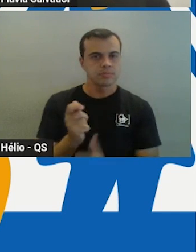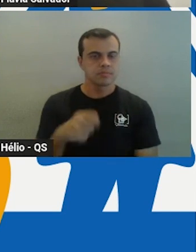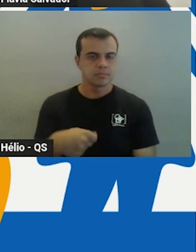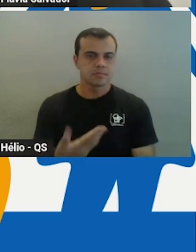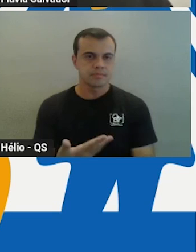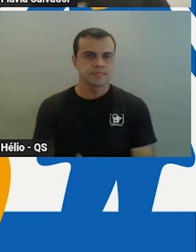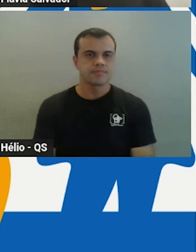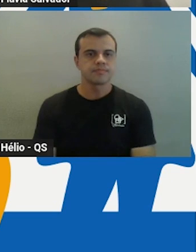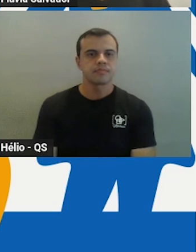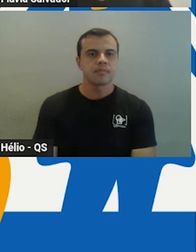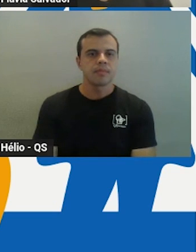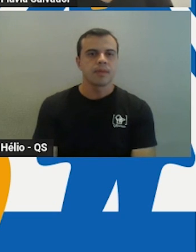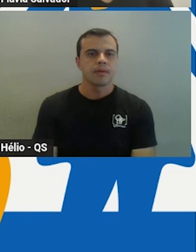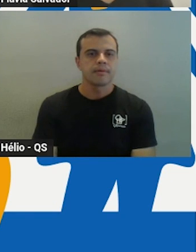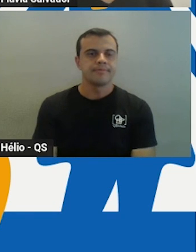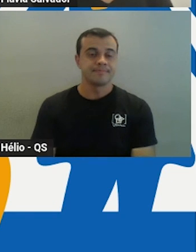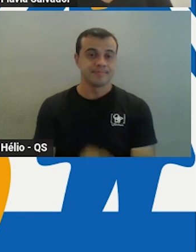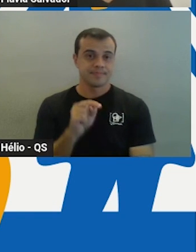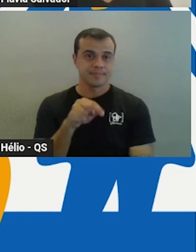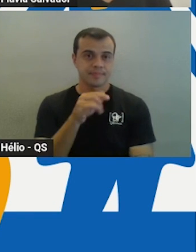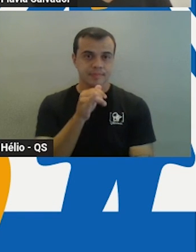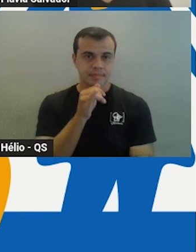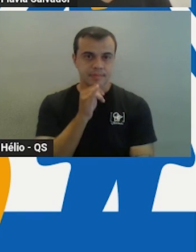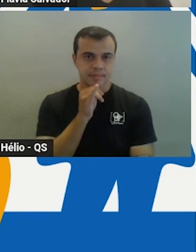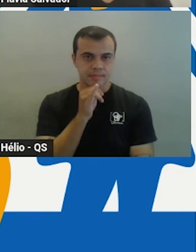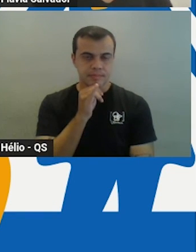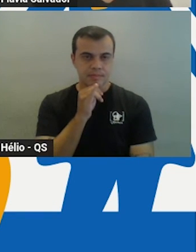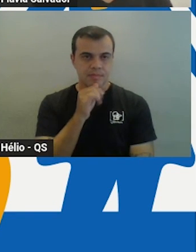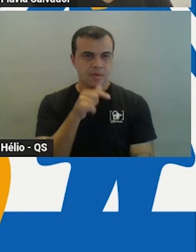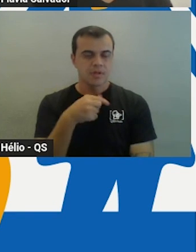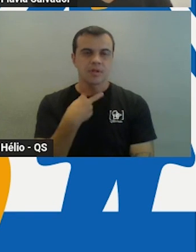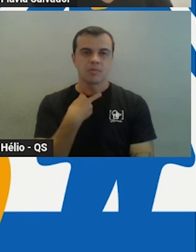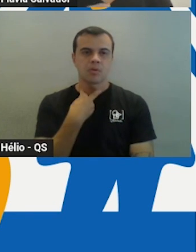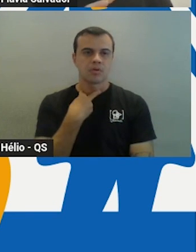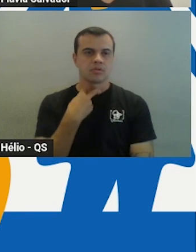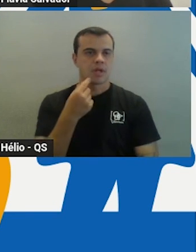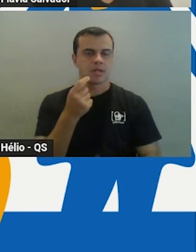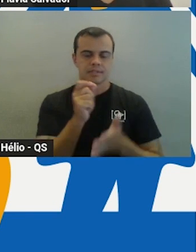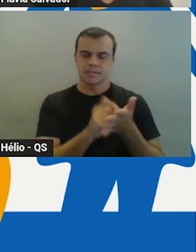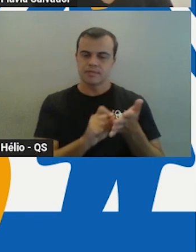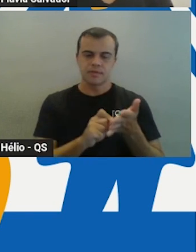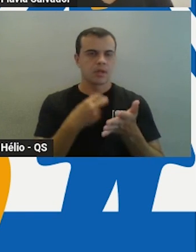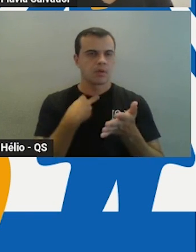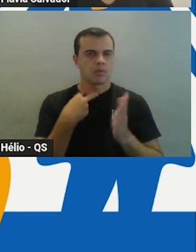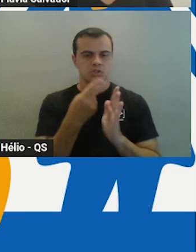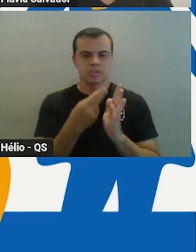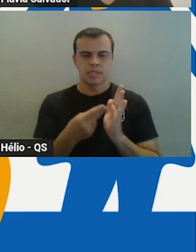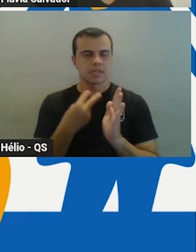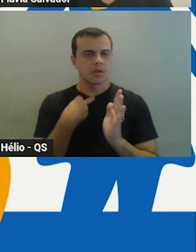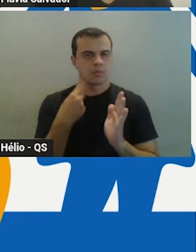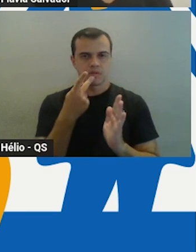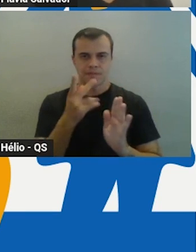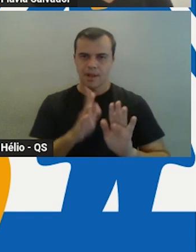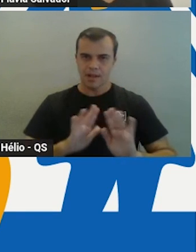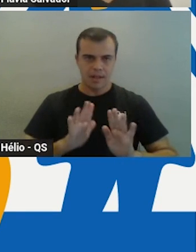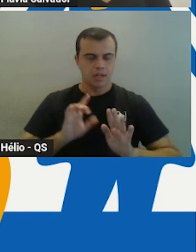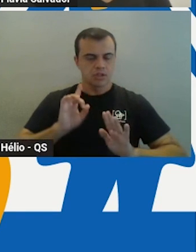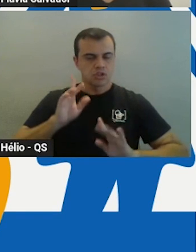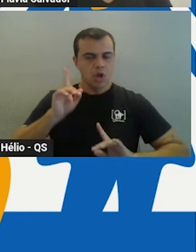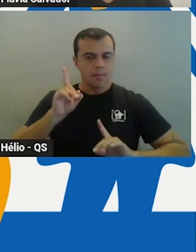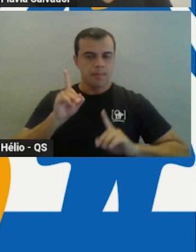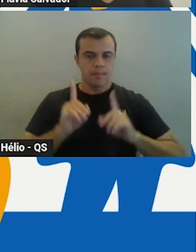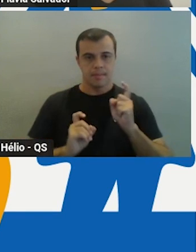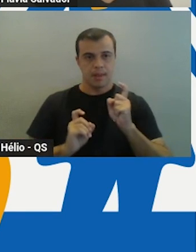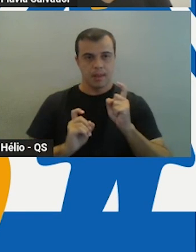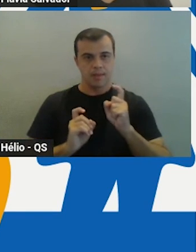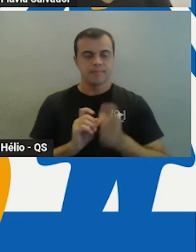possibilidades. Então, nessa daqui, você não pode escrever, você não pode desenhar e você não pode falar. É só a